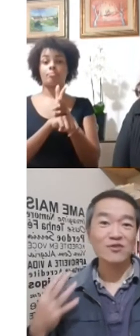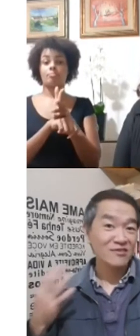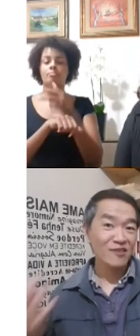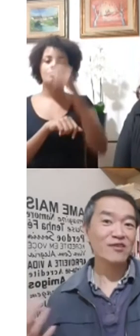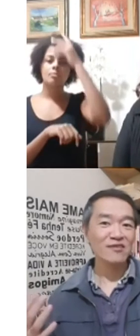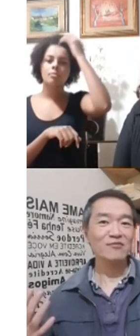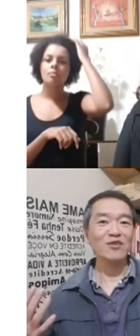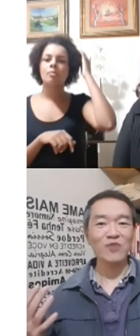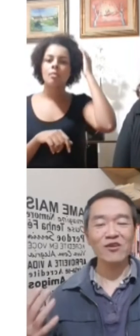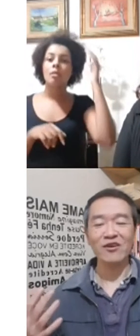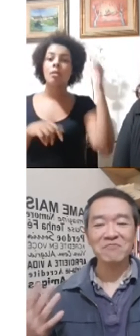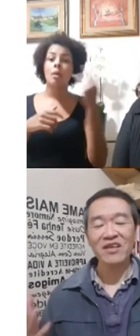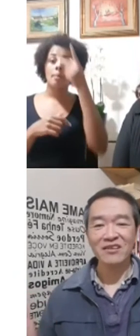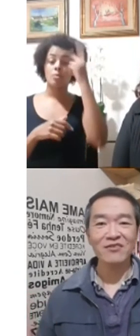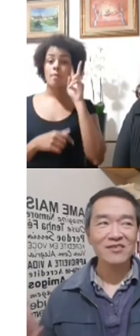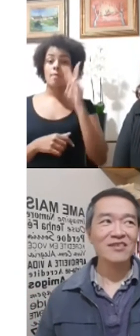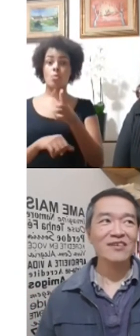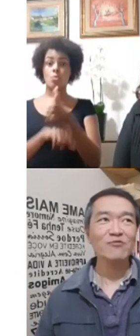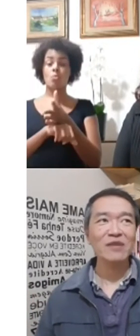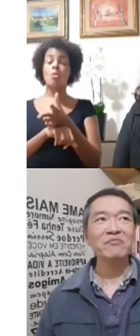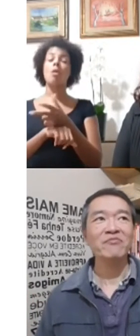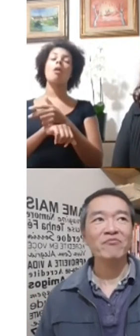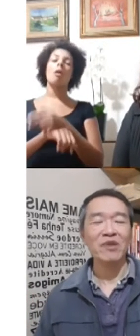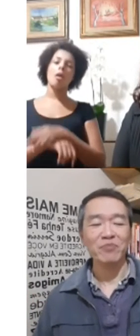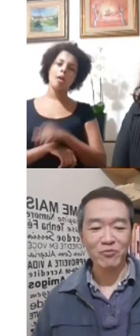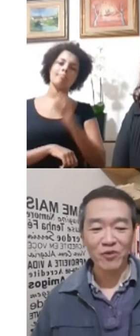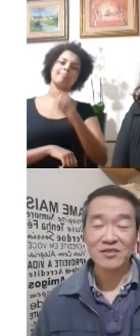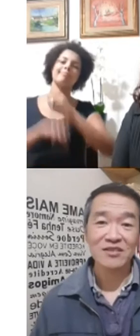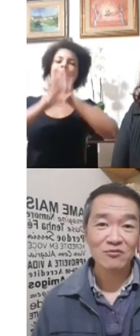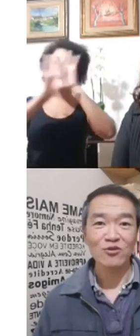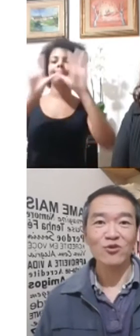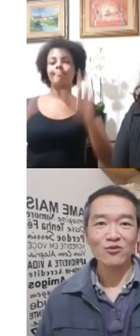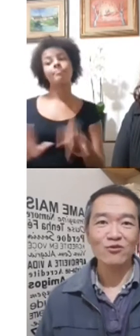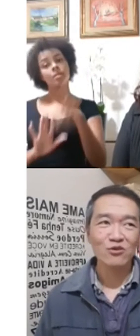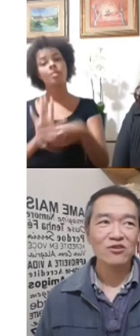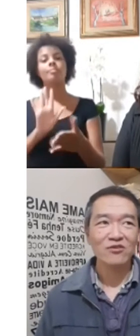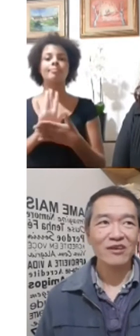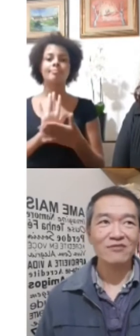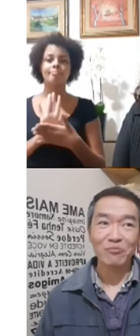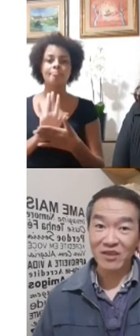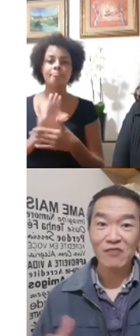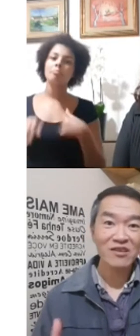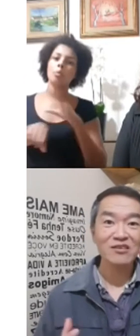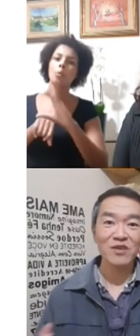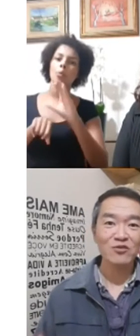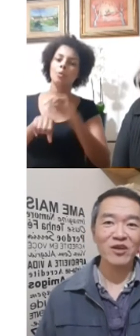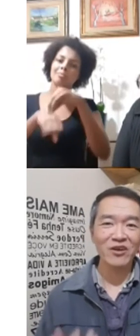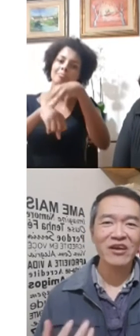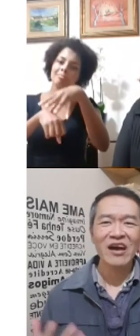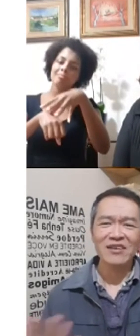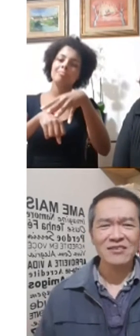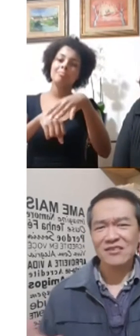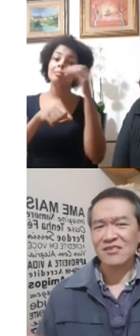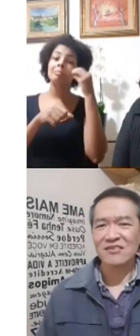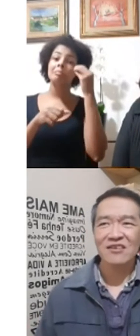as pessoas têm um entendimento melhor. Então, essa daí é uma proposta, né, do curso que eu quero dar, para ter um entendimento